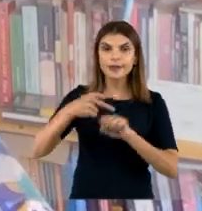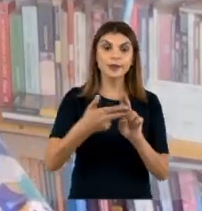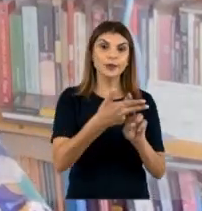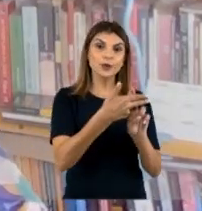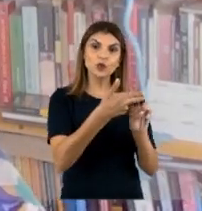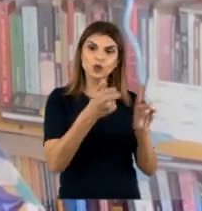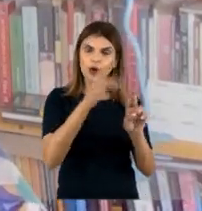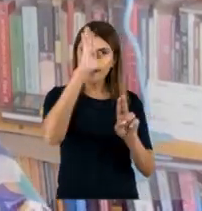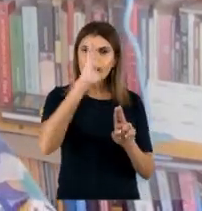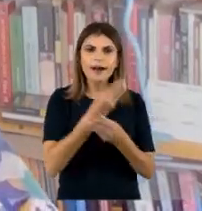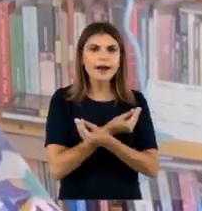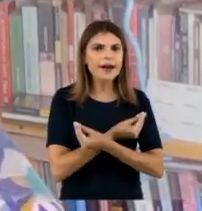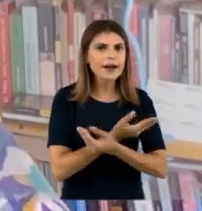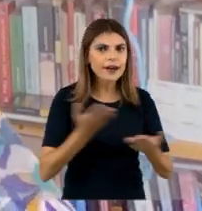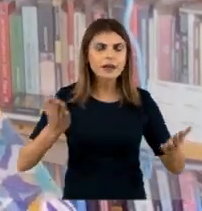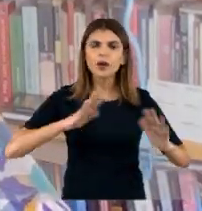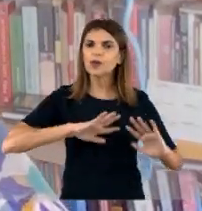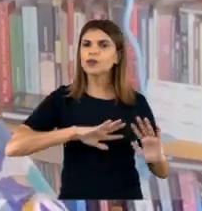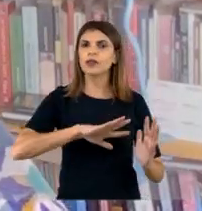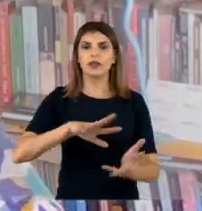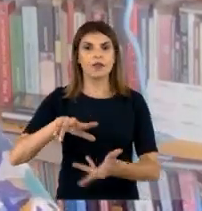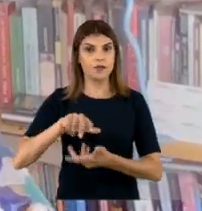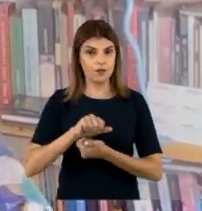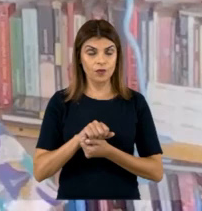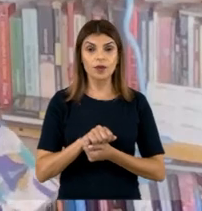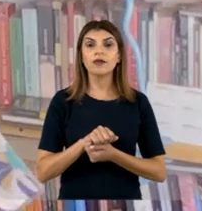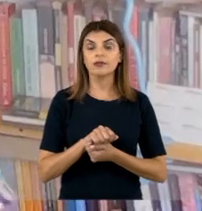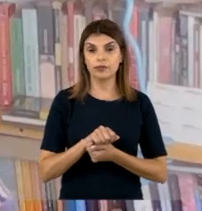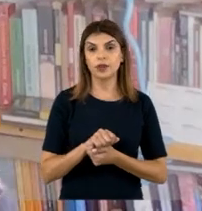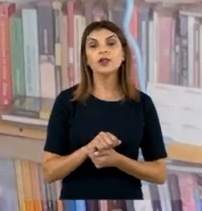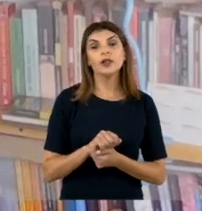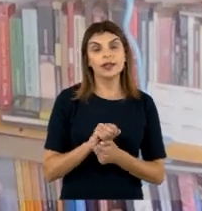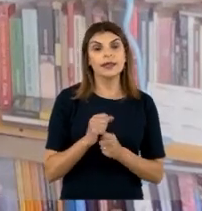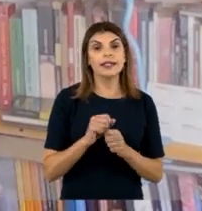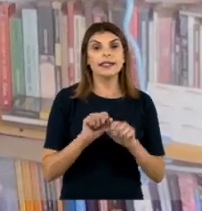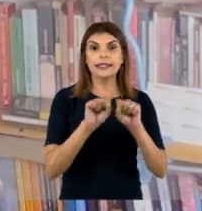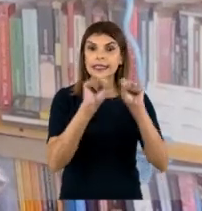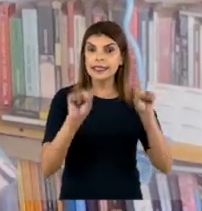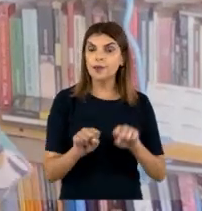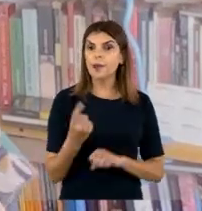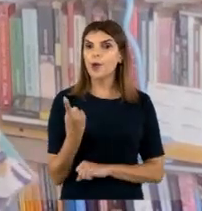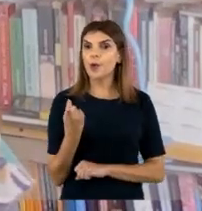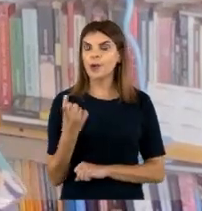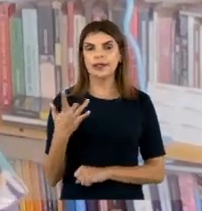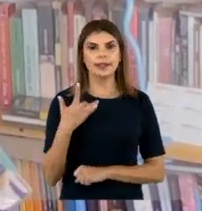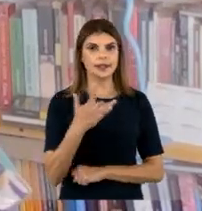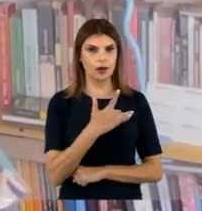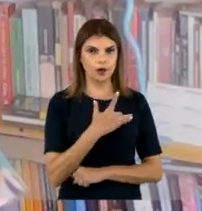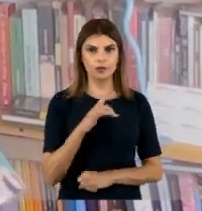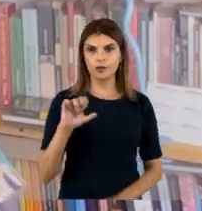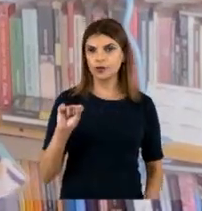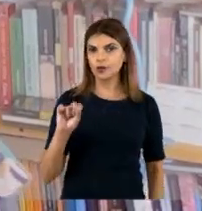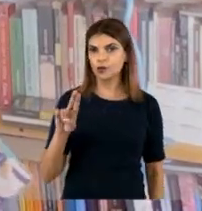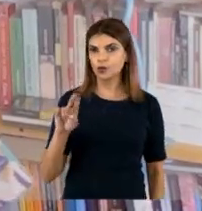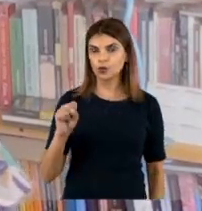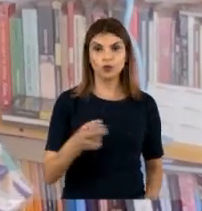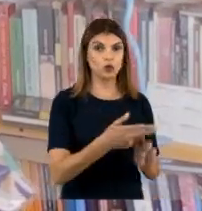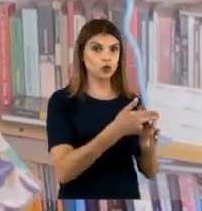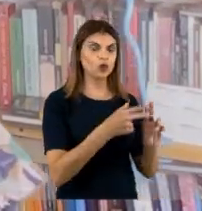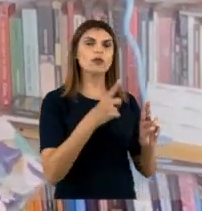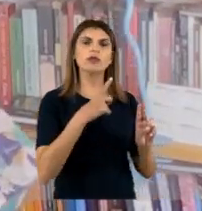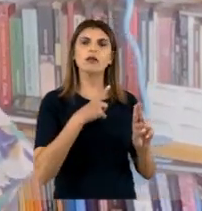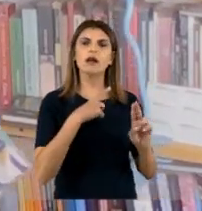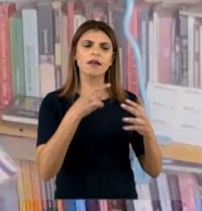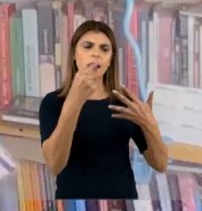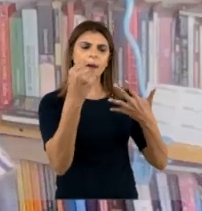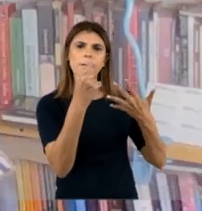onde o sistema de saúde é gratuito e universal, que é o Sistema Único de Saúde. E o Sistema Único de Saúde, ele